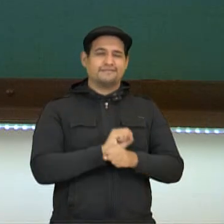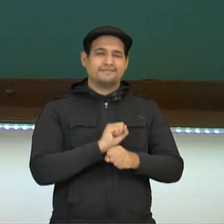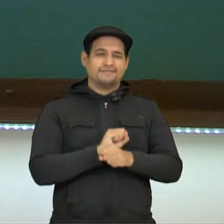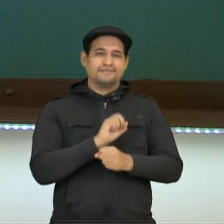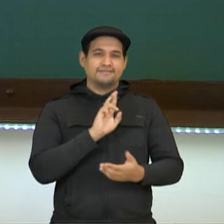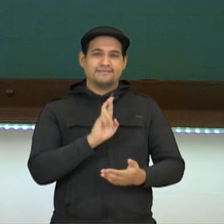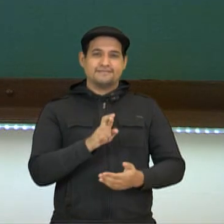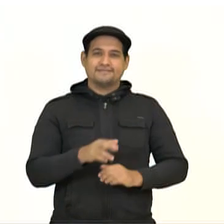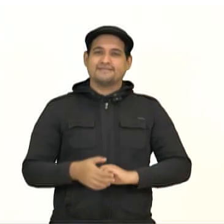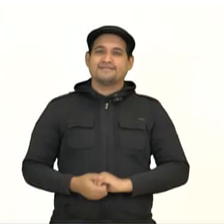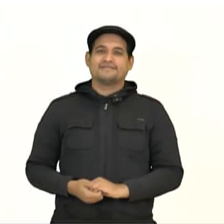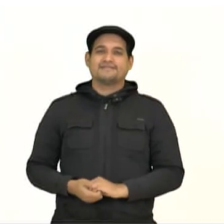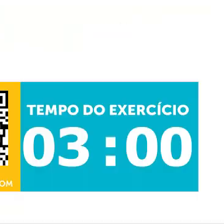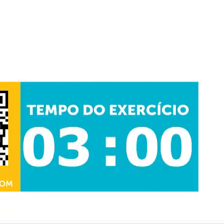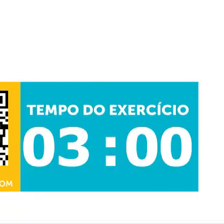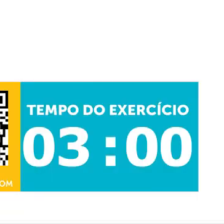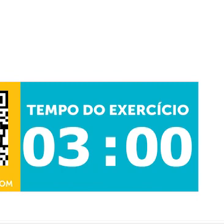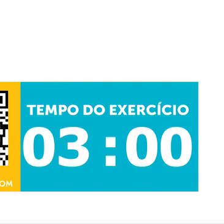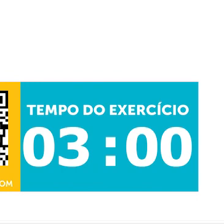com a correção.